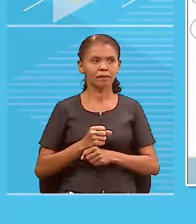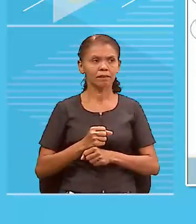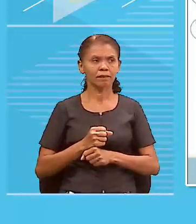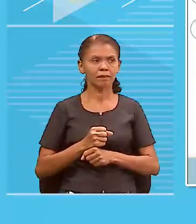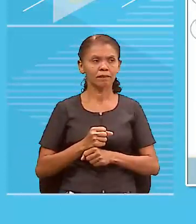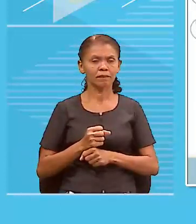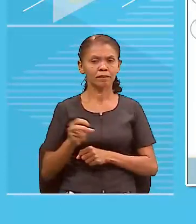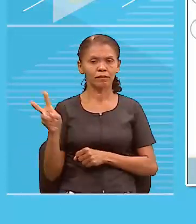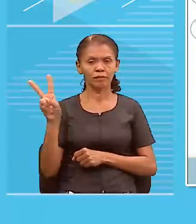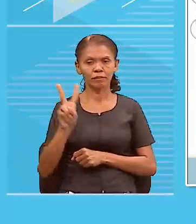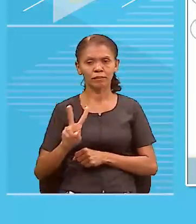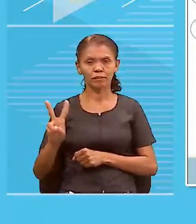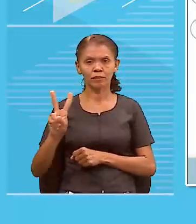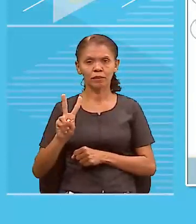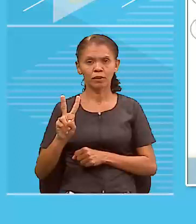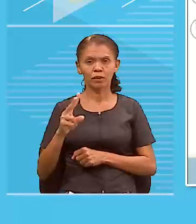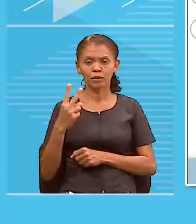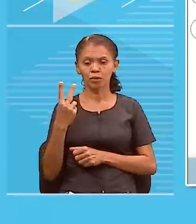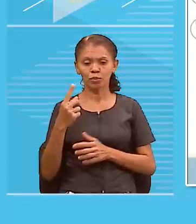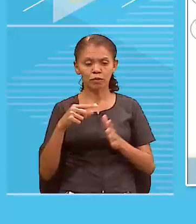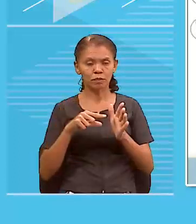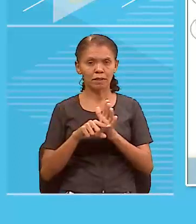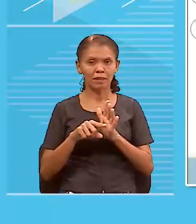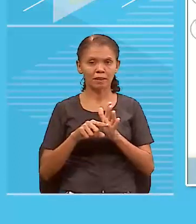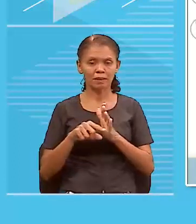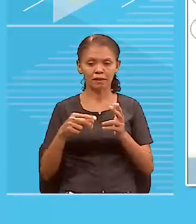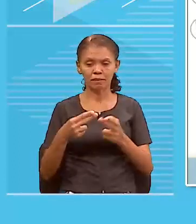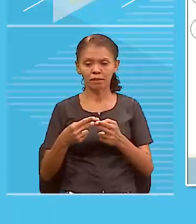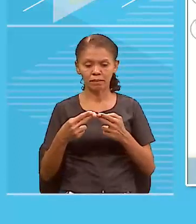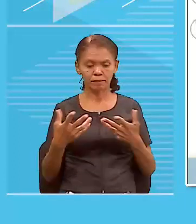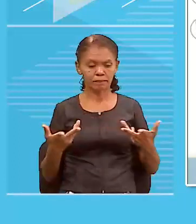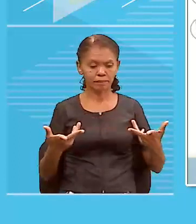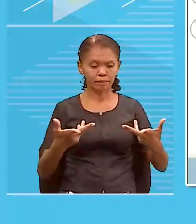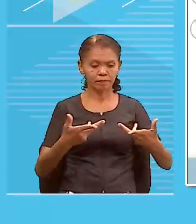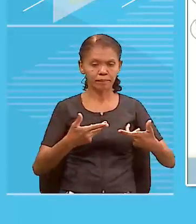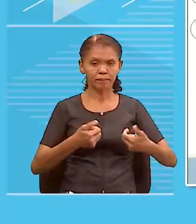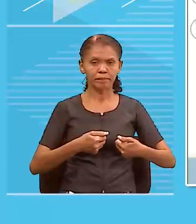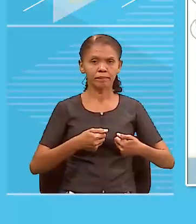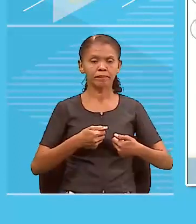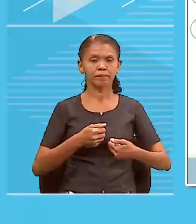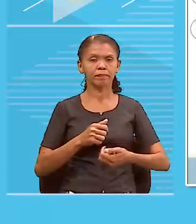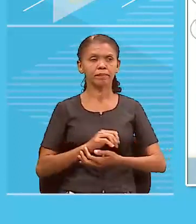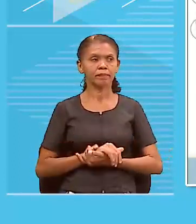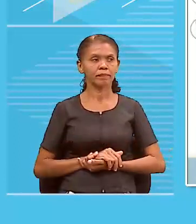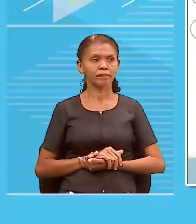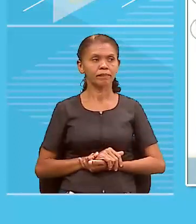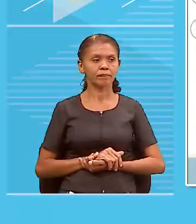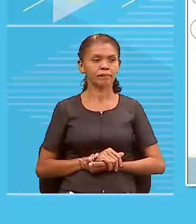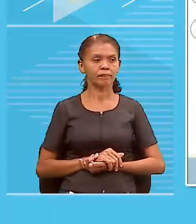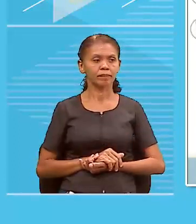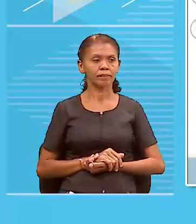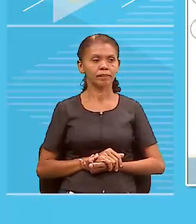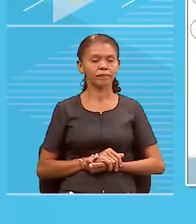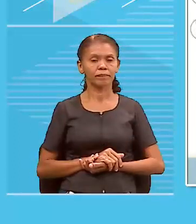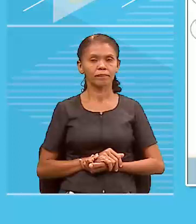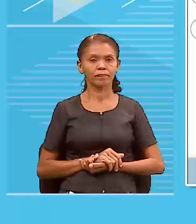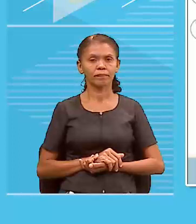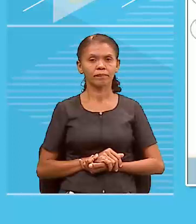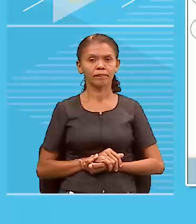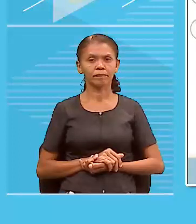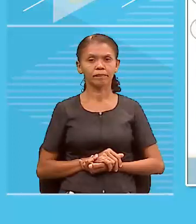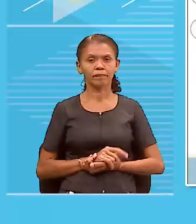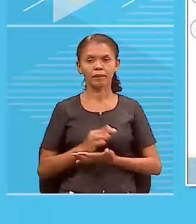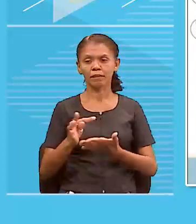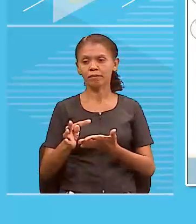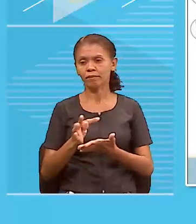mesmo vestibular do Enem Caiu duas questões envolvendo habilidade a as habilidades também nós temos